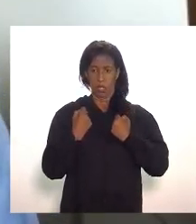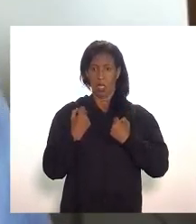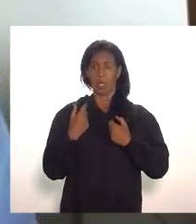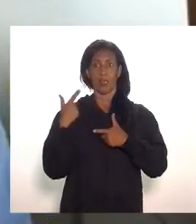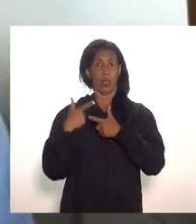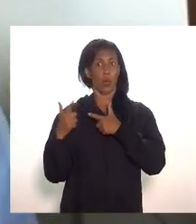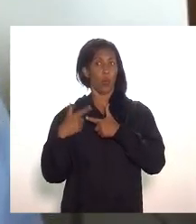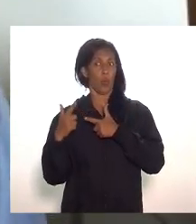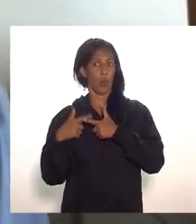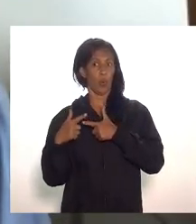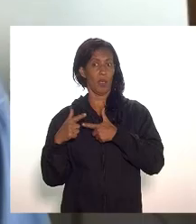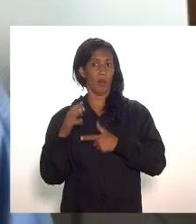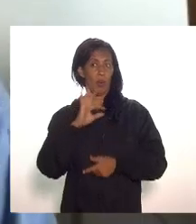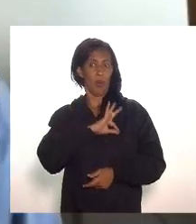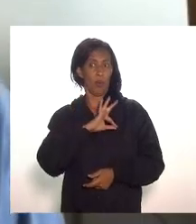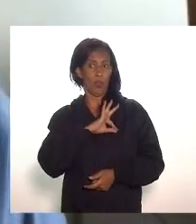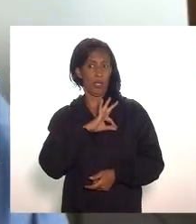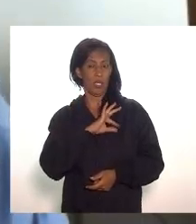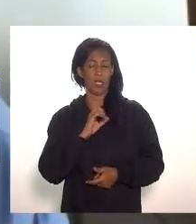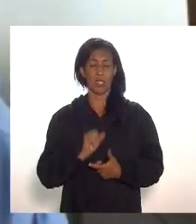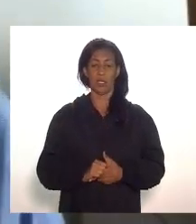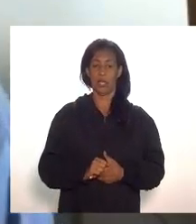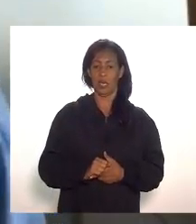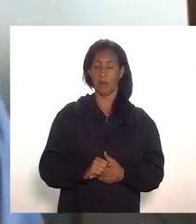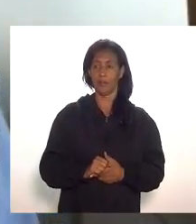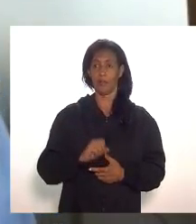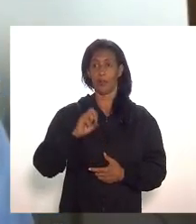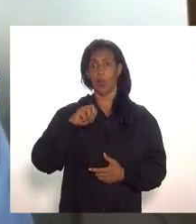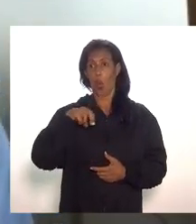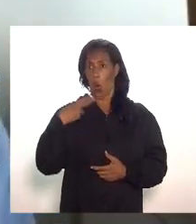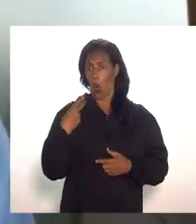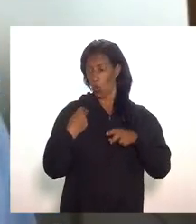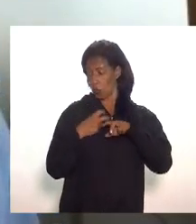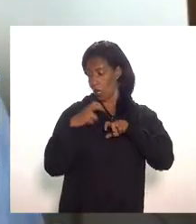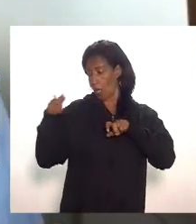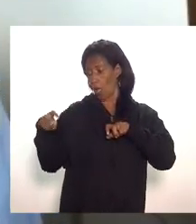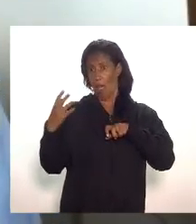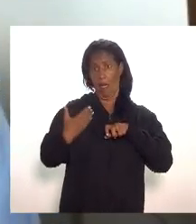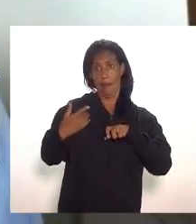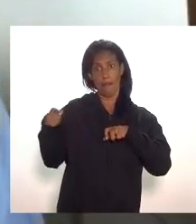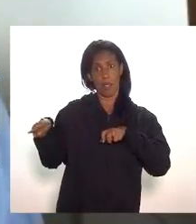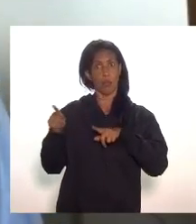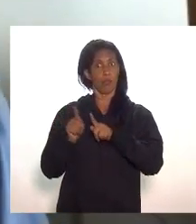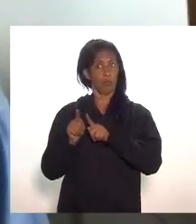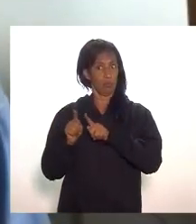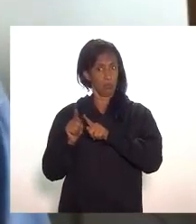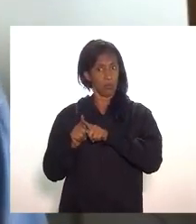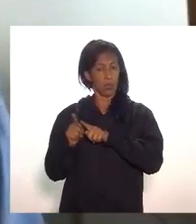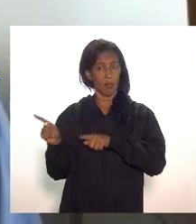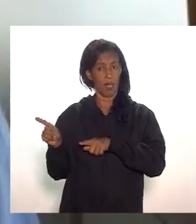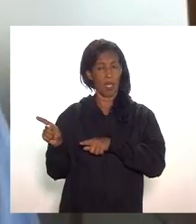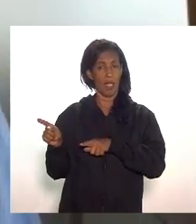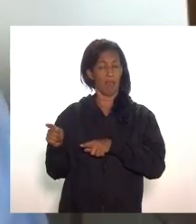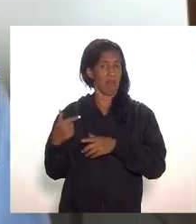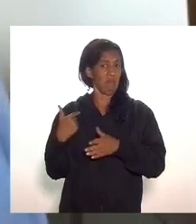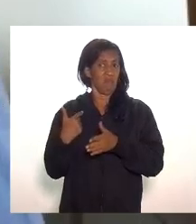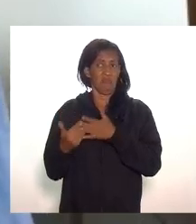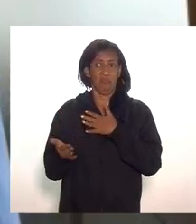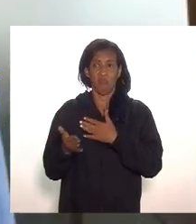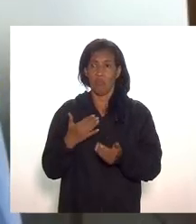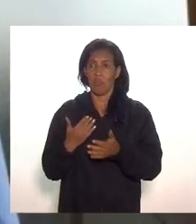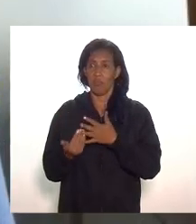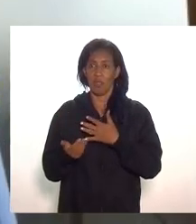alguém no carro também que é procurado pela polícia, que a blitz cumpra a sua função. O